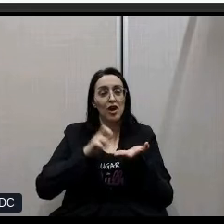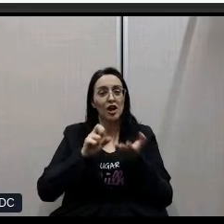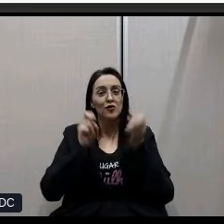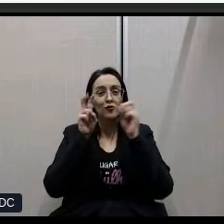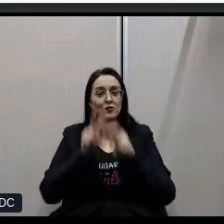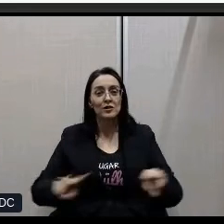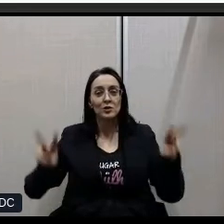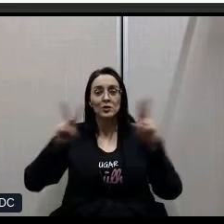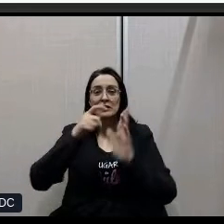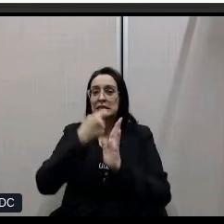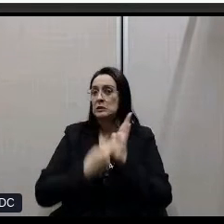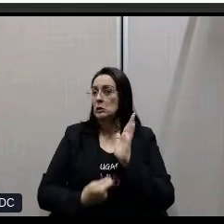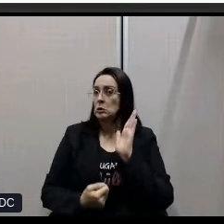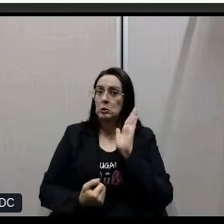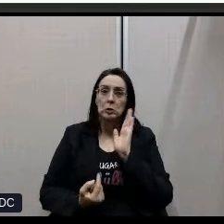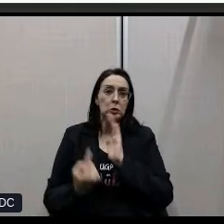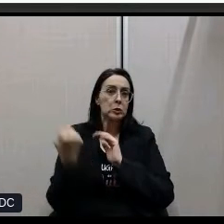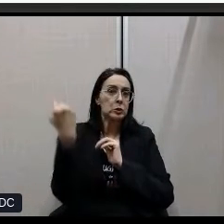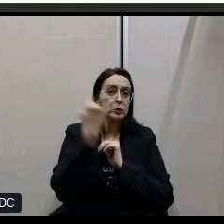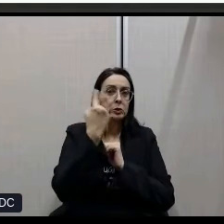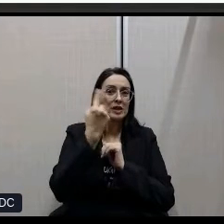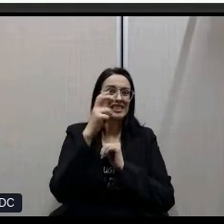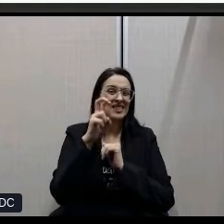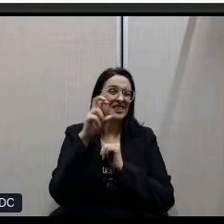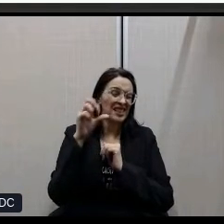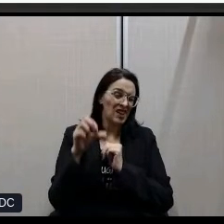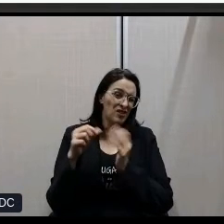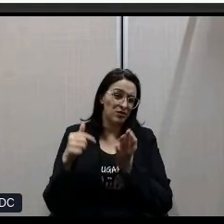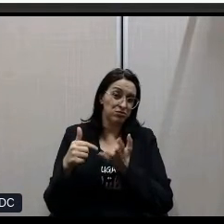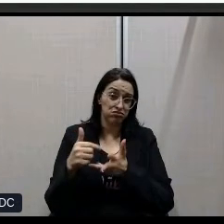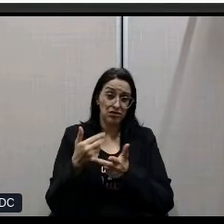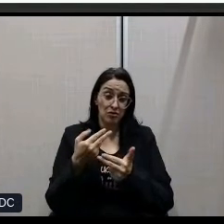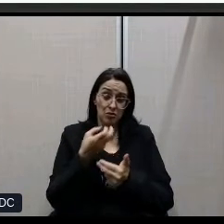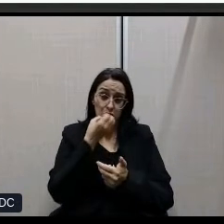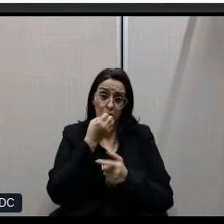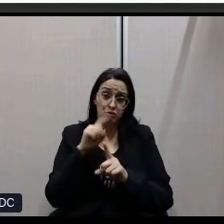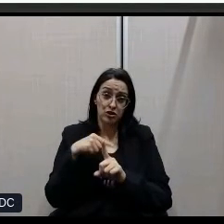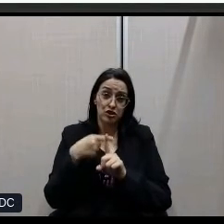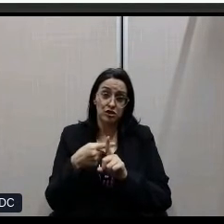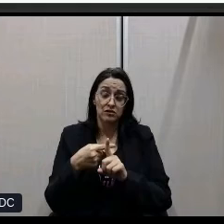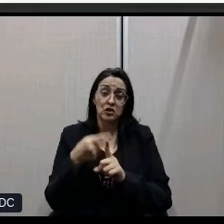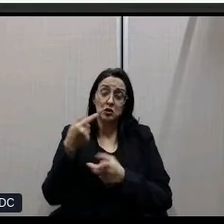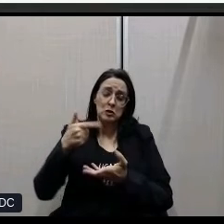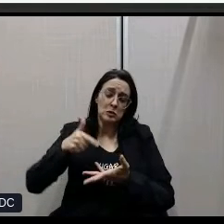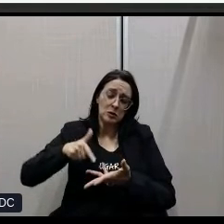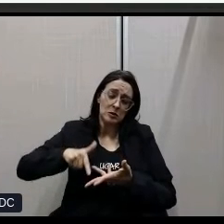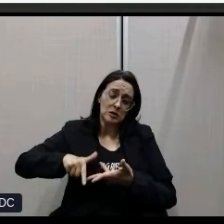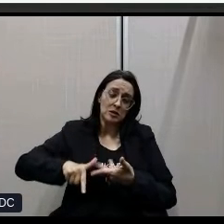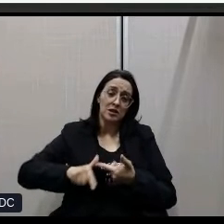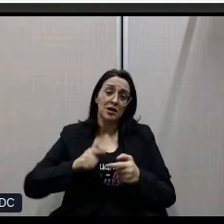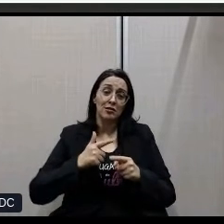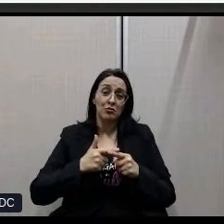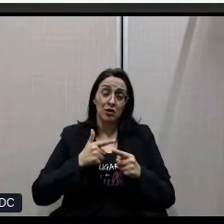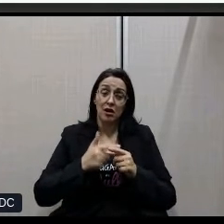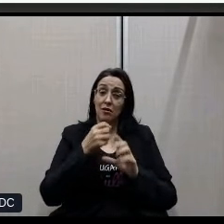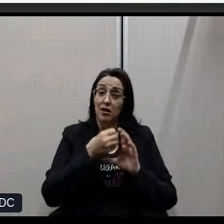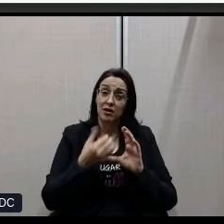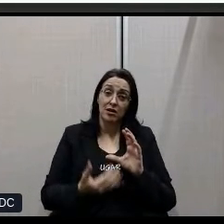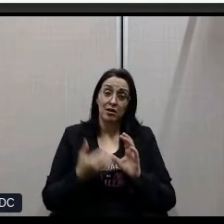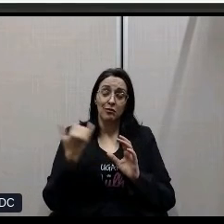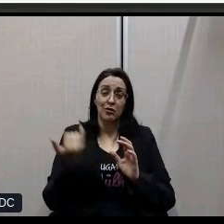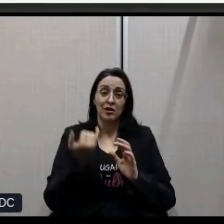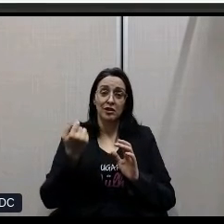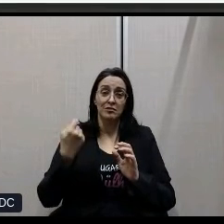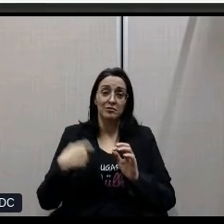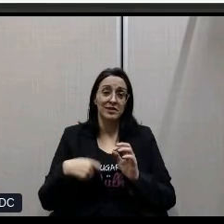e textual, que teve aí 59 recomendações, o que é uma coisa boa. Se está se repetindo muito, então quer dizer que é uma característica muito importante que